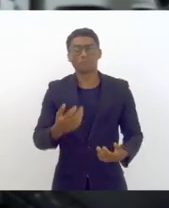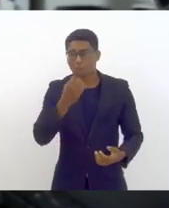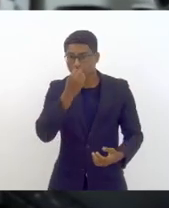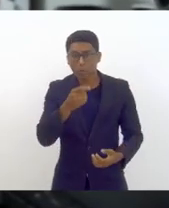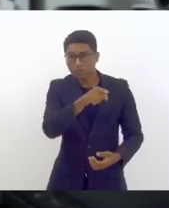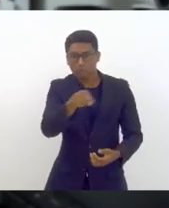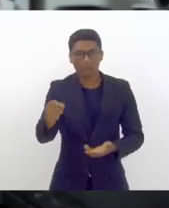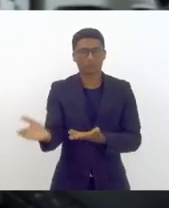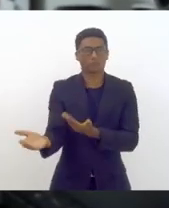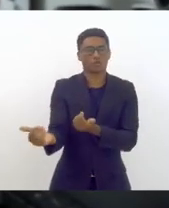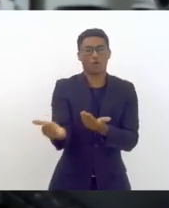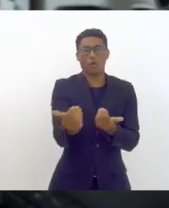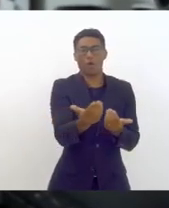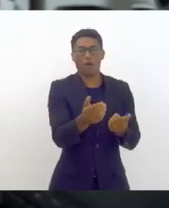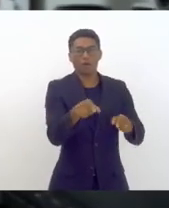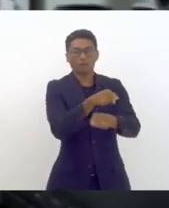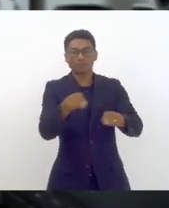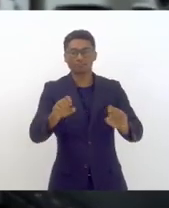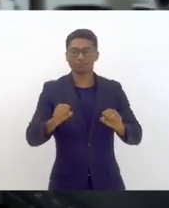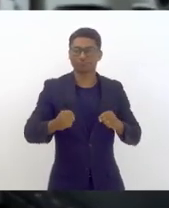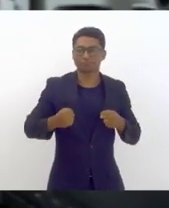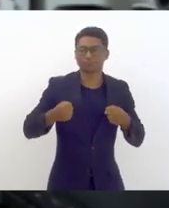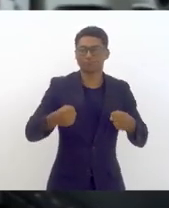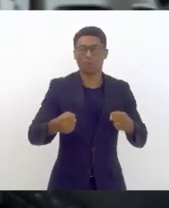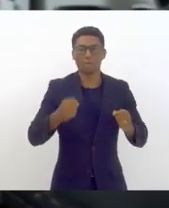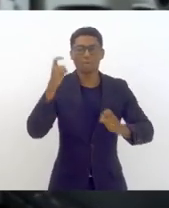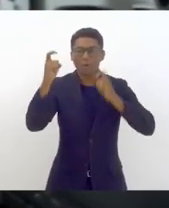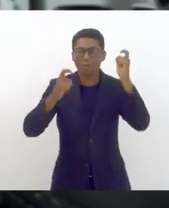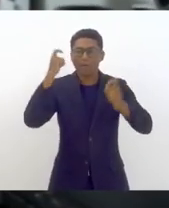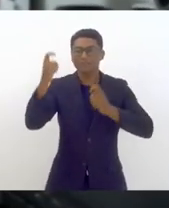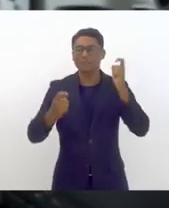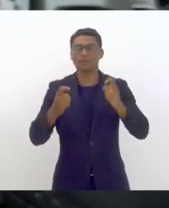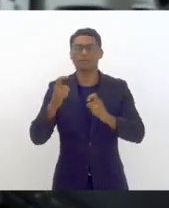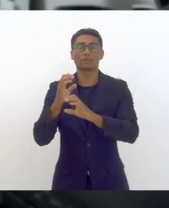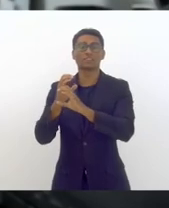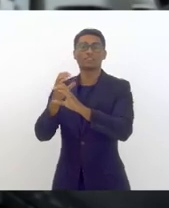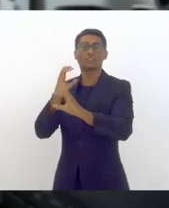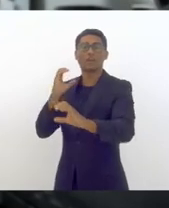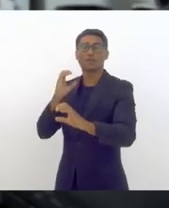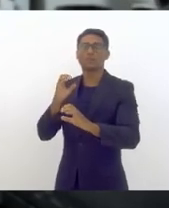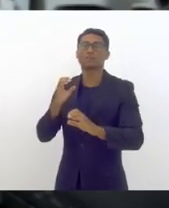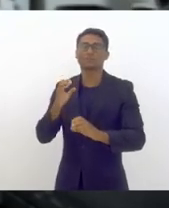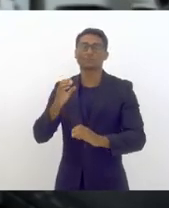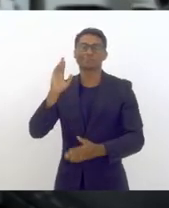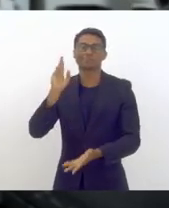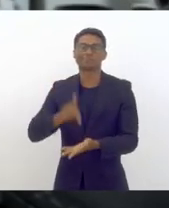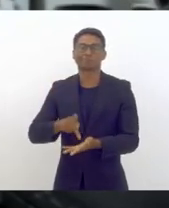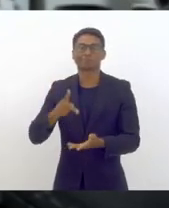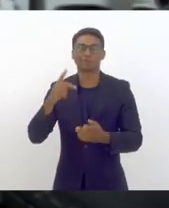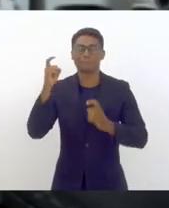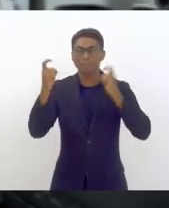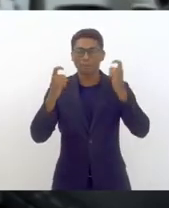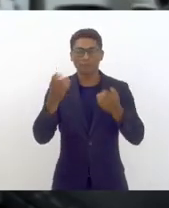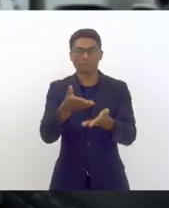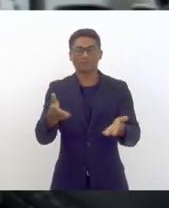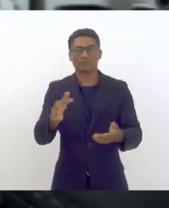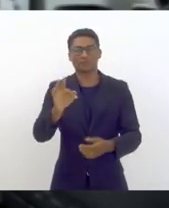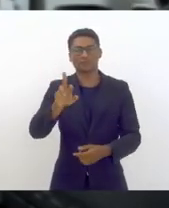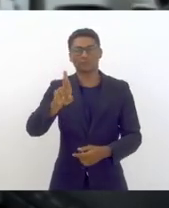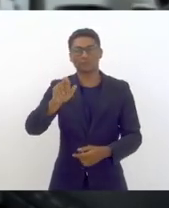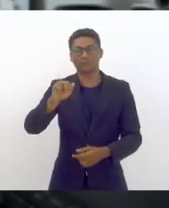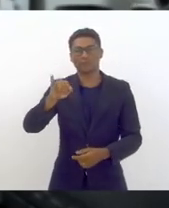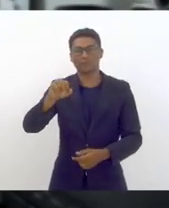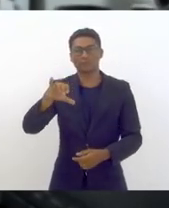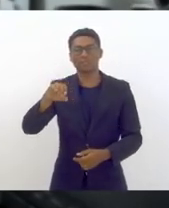engajados, jovens engenheiros também preocupados. A engenharia existe para se preocupar com o outro, e essa é a prova aí do Francisco nessa